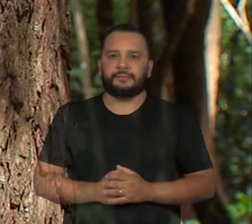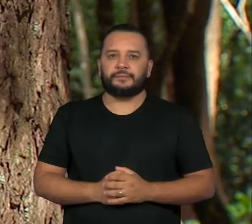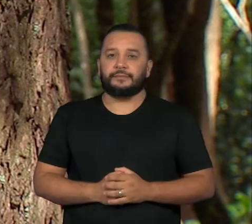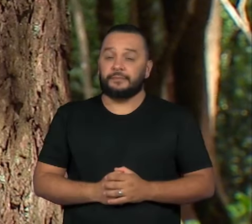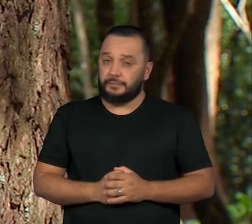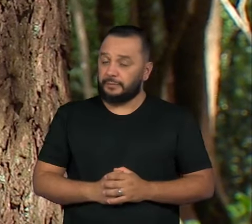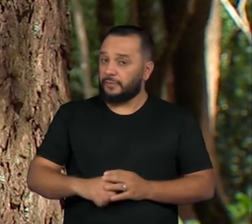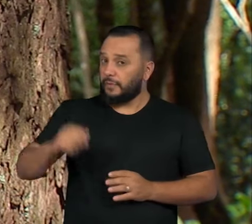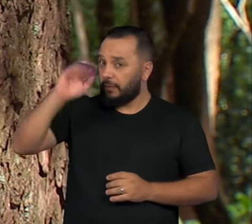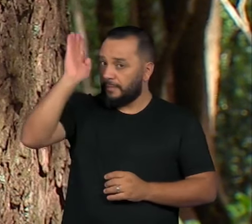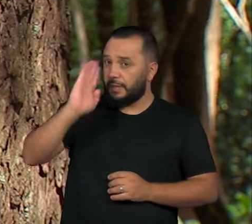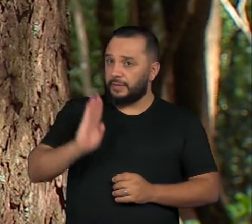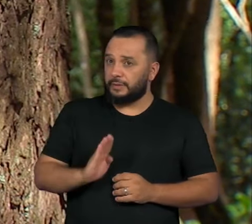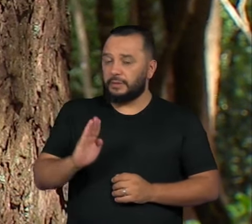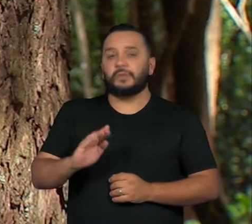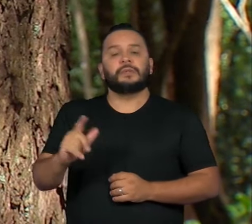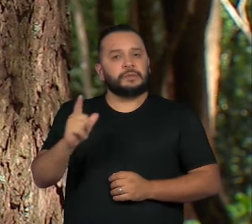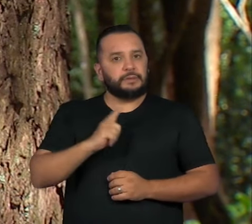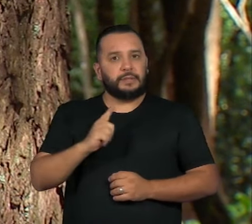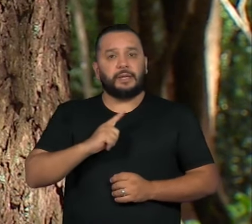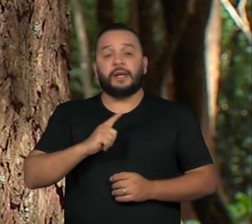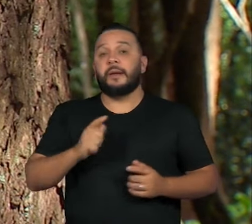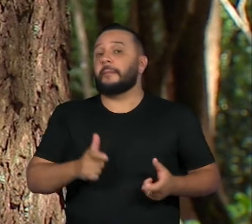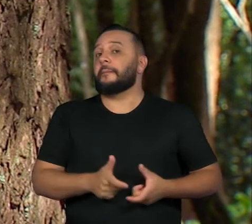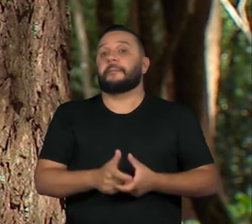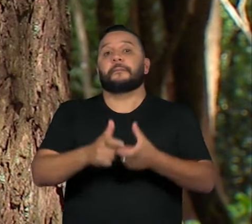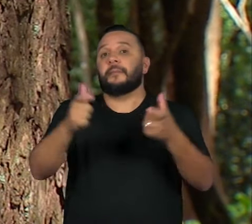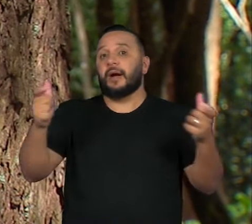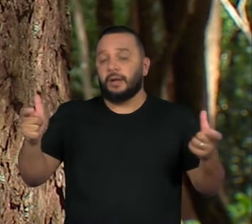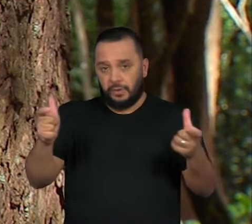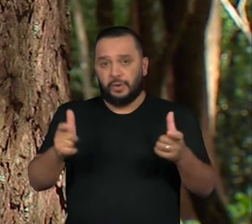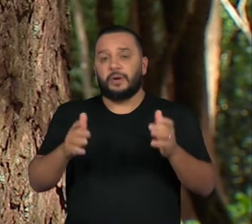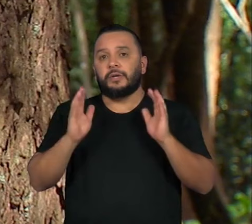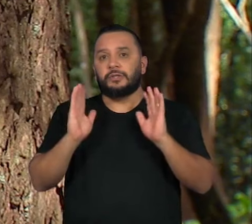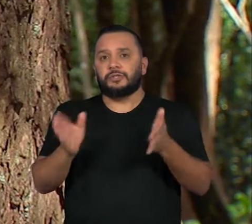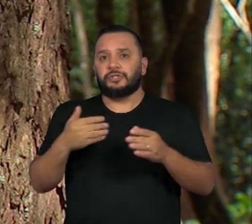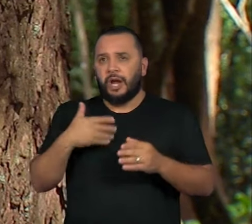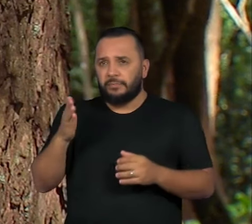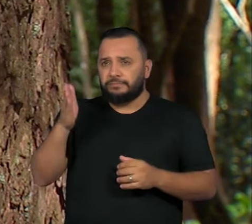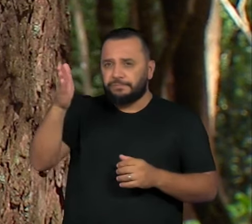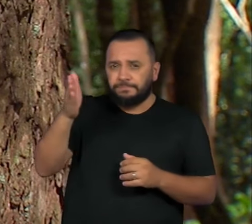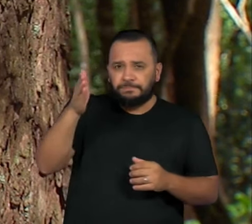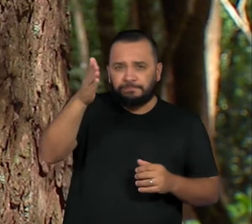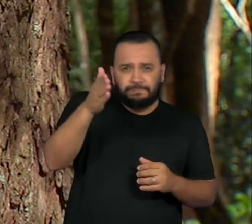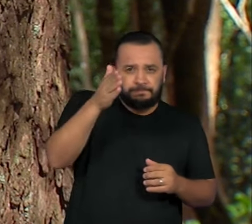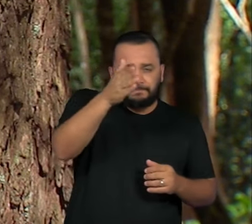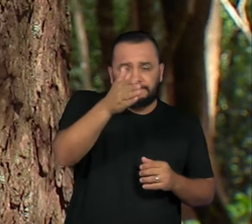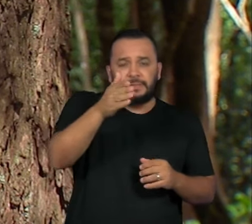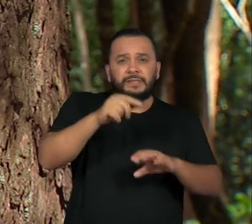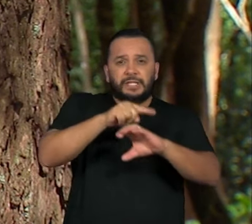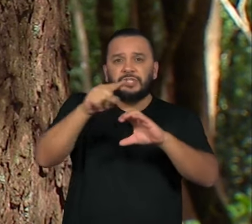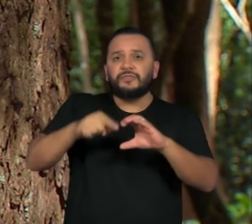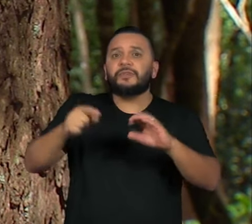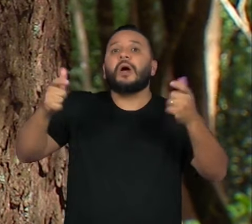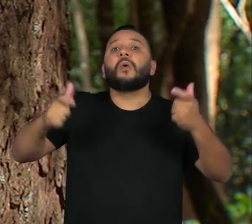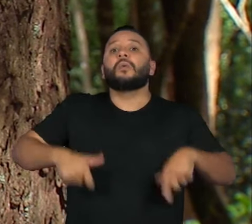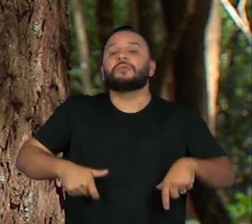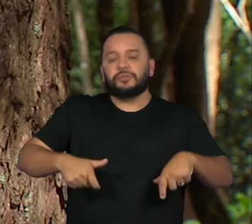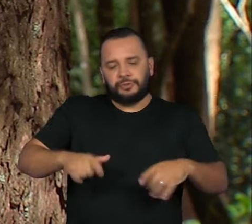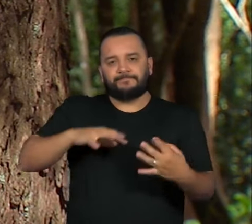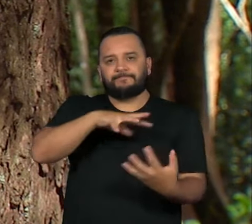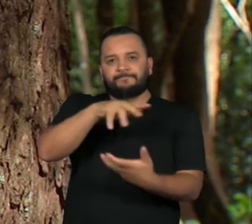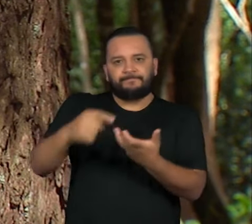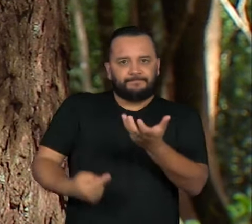O Brasil realizou a maior expedição científica ao interior da Antártica. Os dados coletados